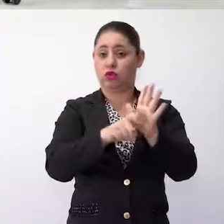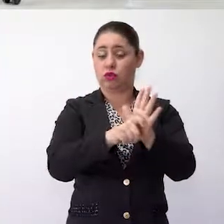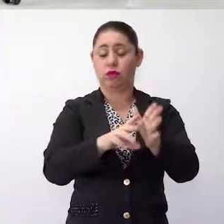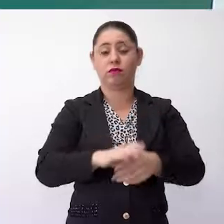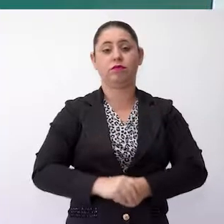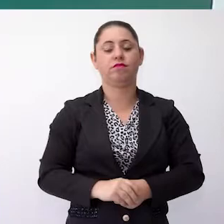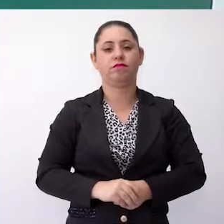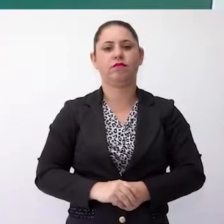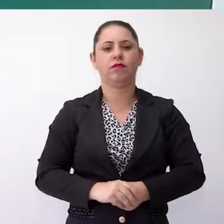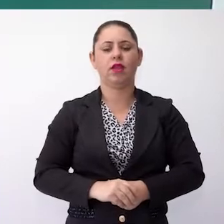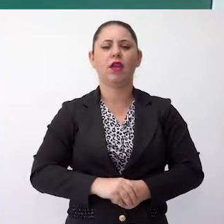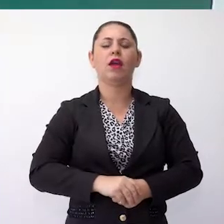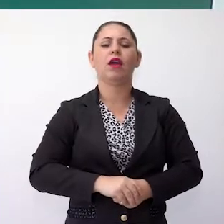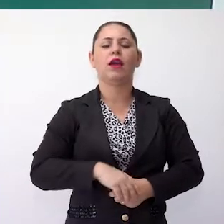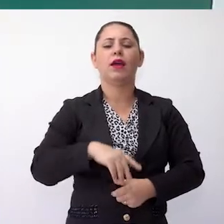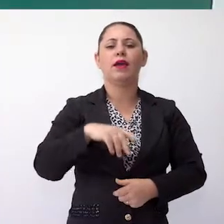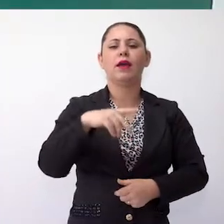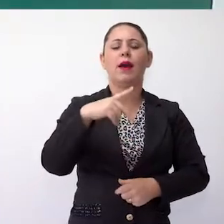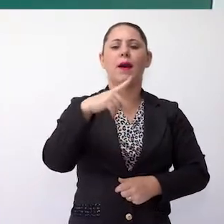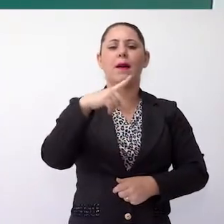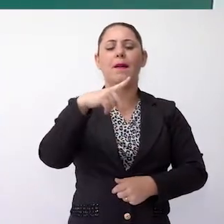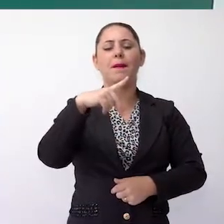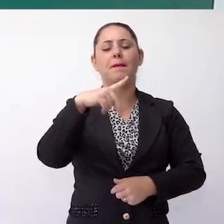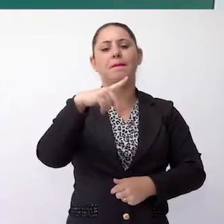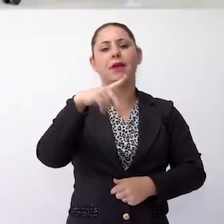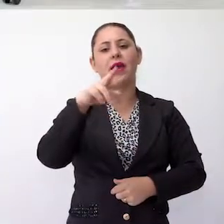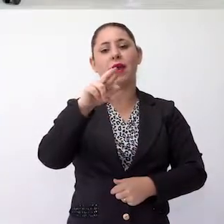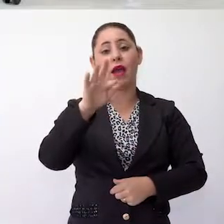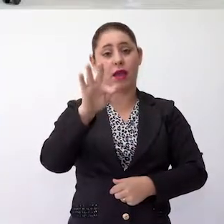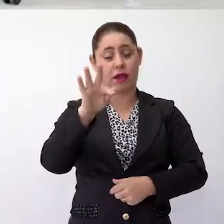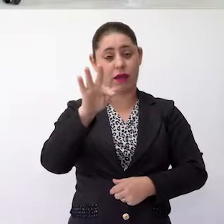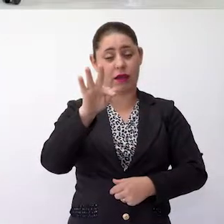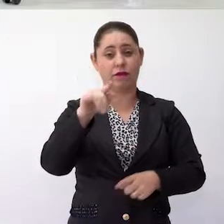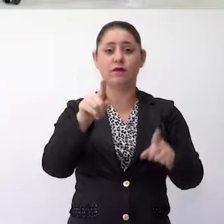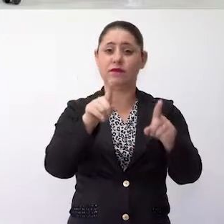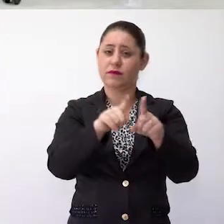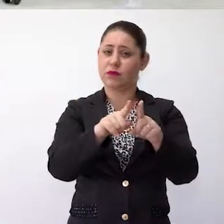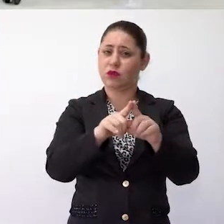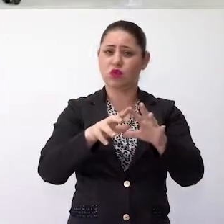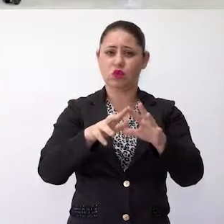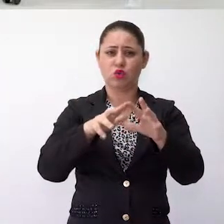E a Polícia Rodoviária Federal não fica atrás, né, comandante? Porque em todas...